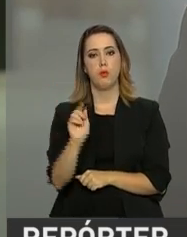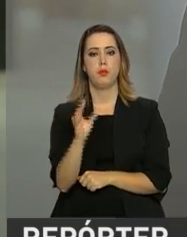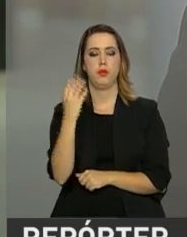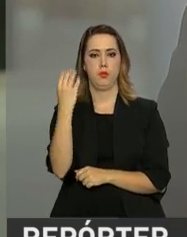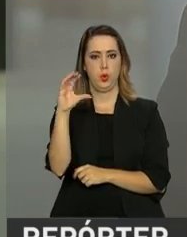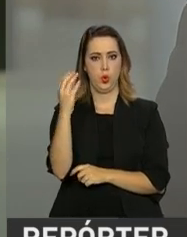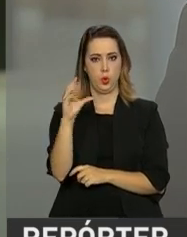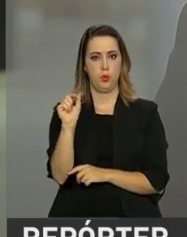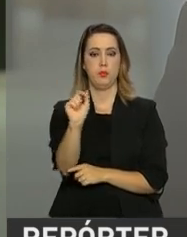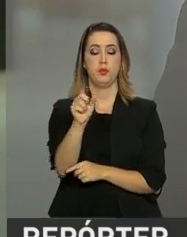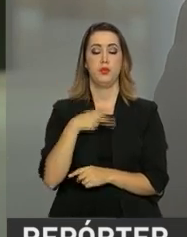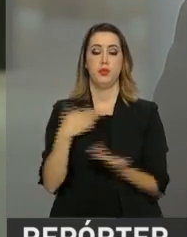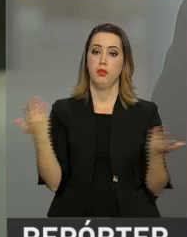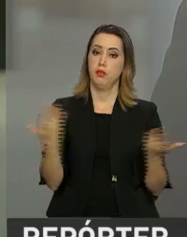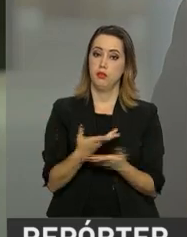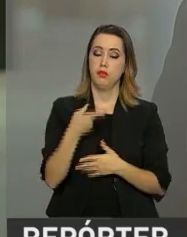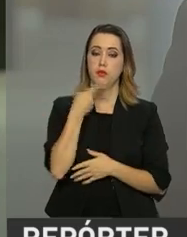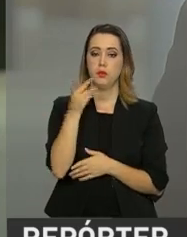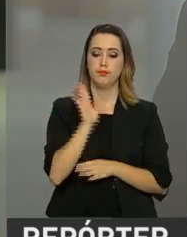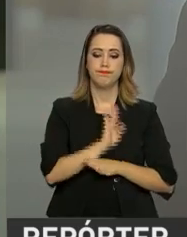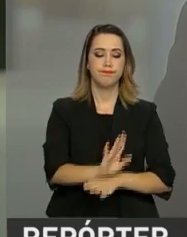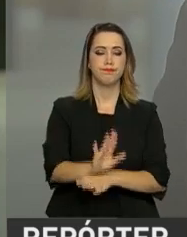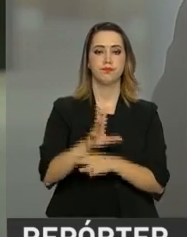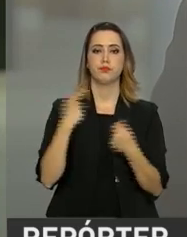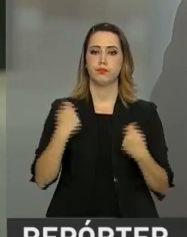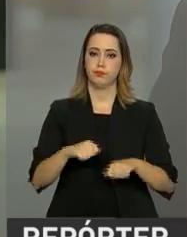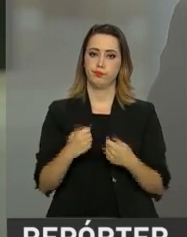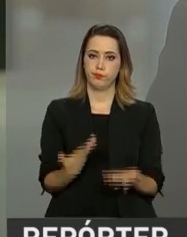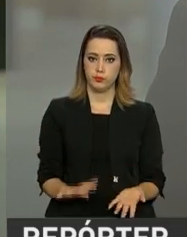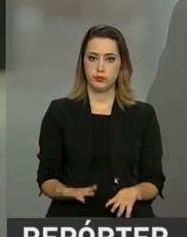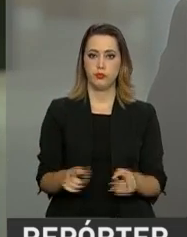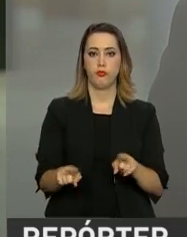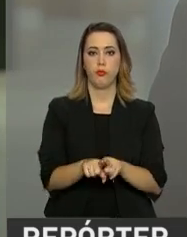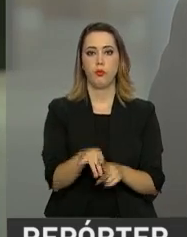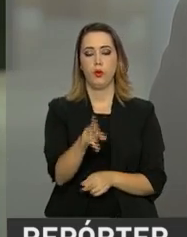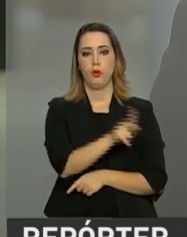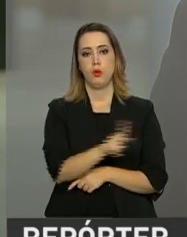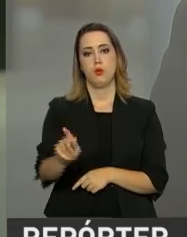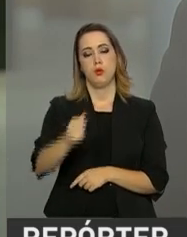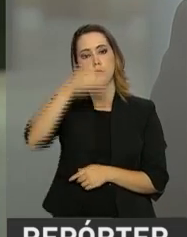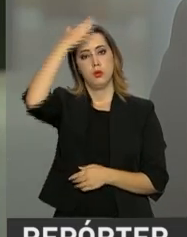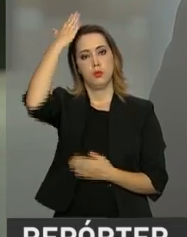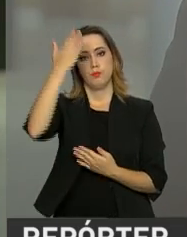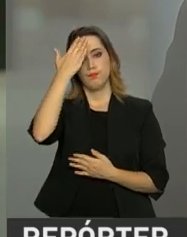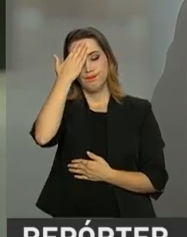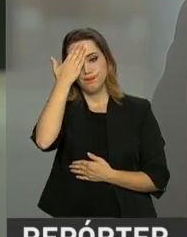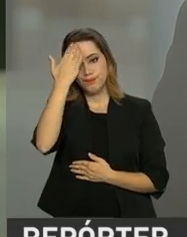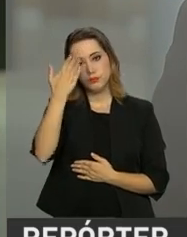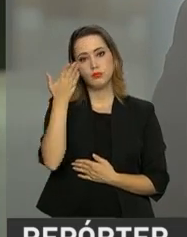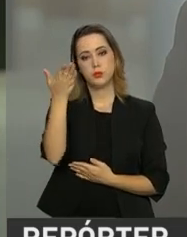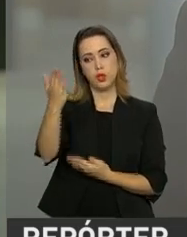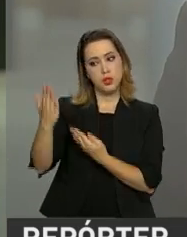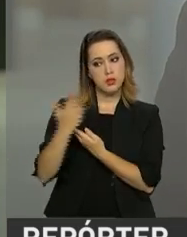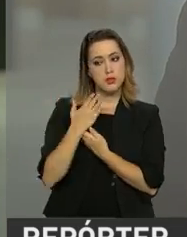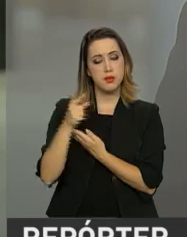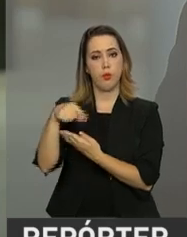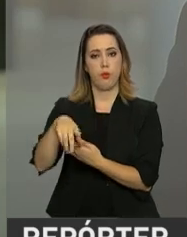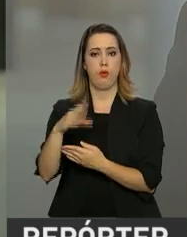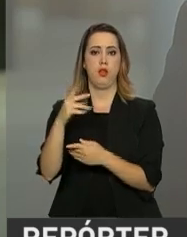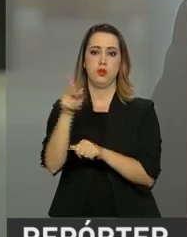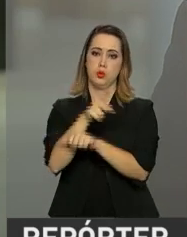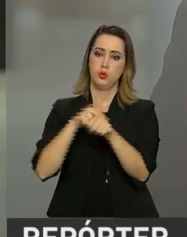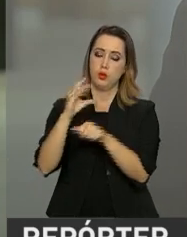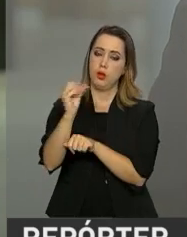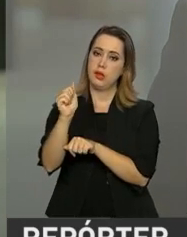vítimas e disse que está dando todo o apoio possível o presidente brasileiro agradeceu a solidariedade e as providências que